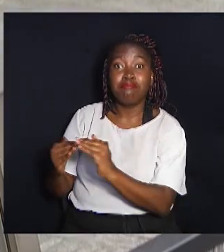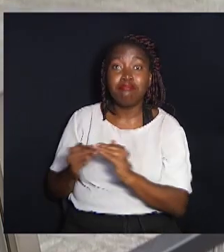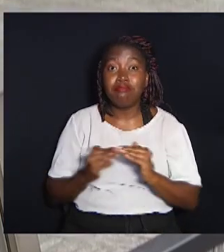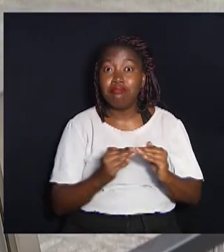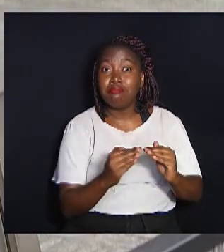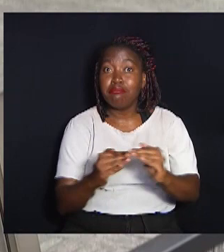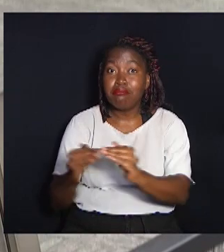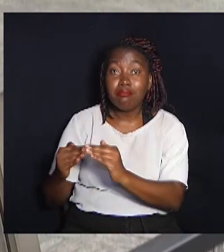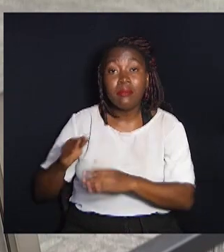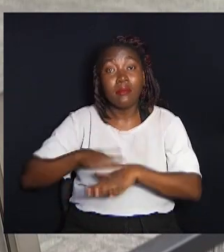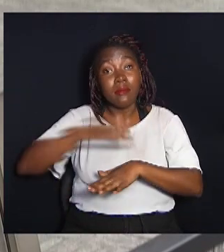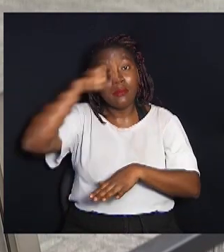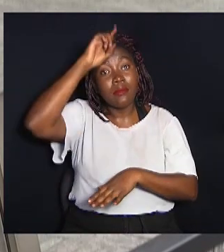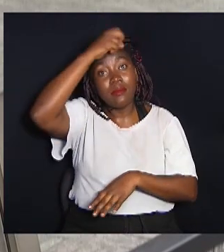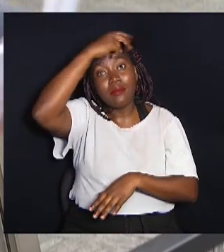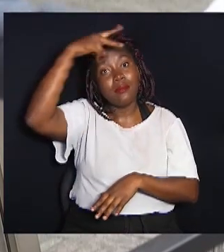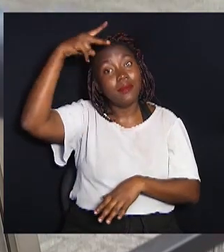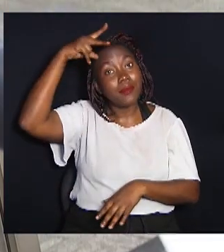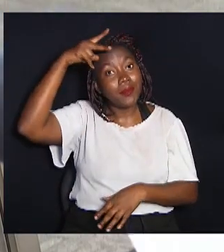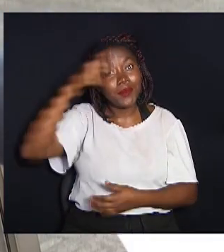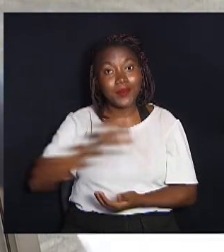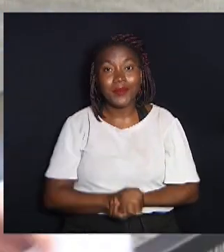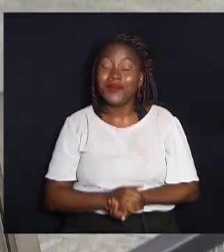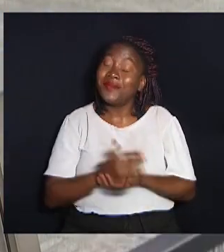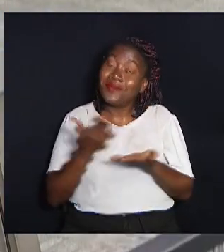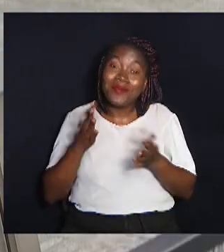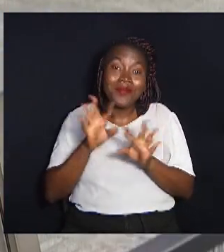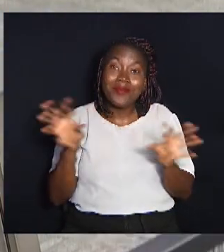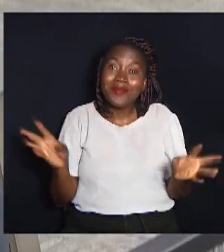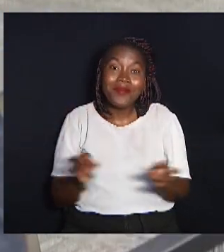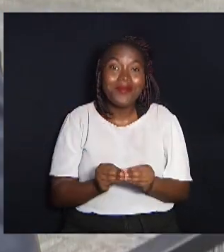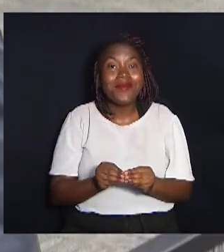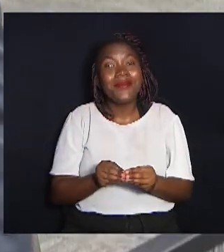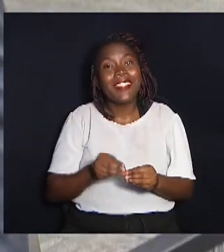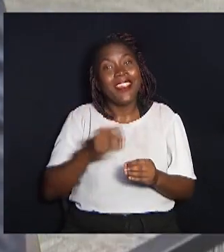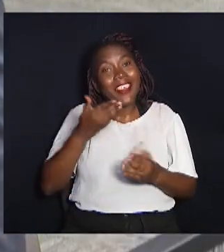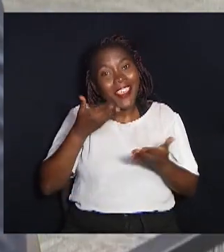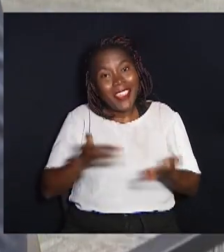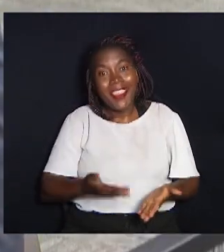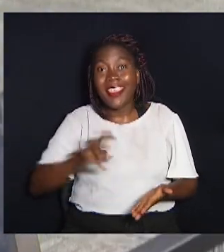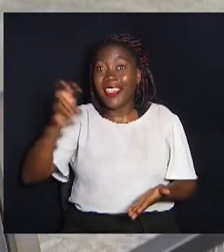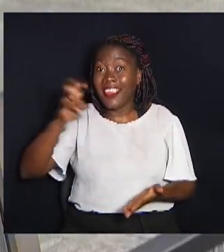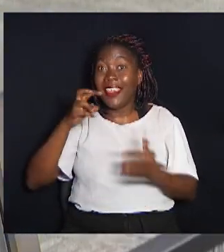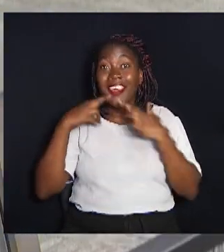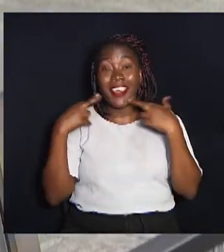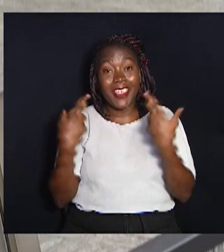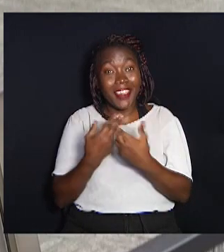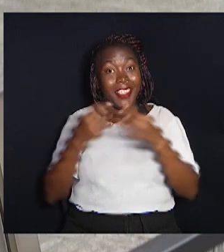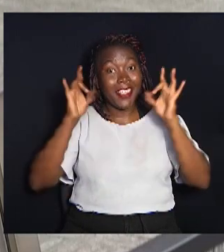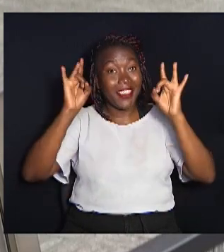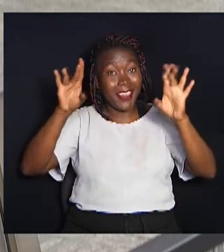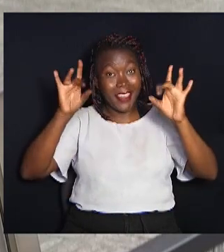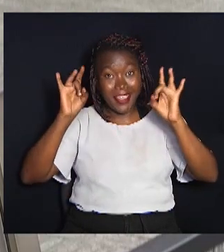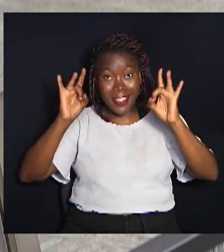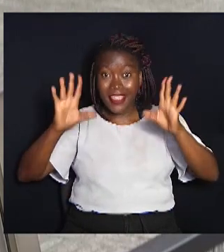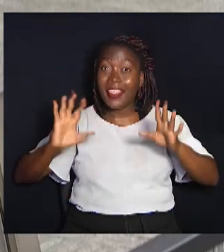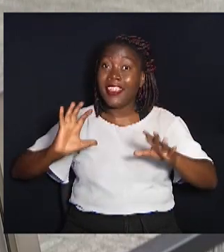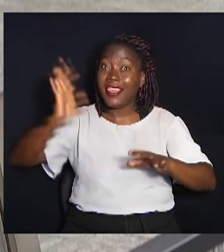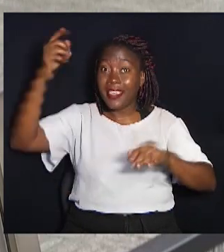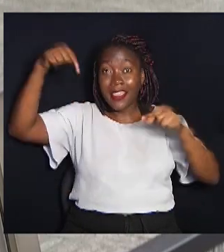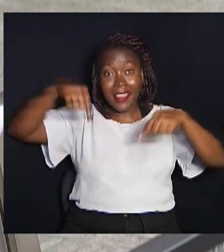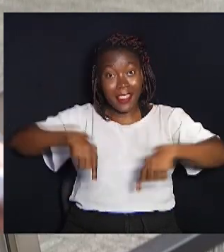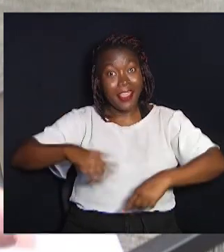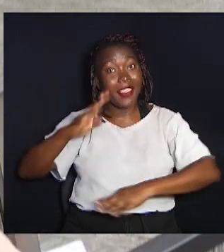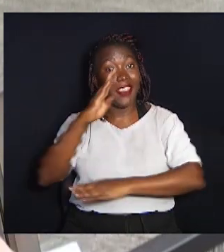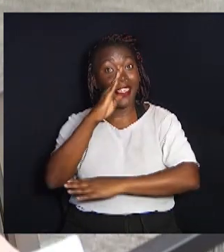de autoria do prefeito municipal. É isso aí, Gabriel Castro. Esta foi a 5ª reunião extraordinária realizada aqui na